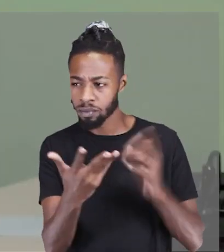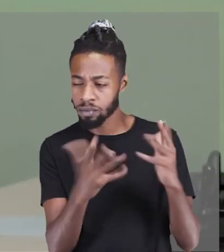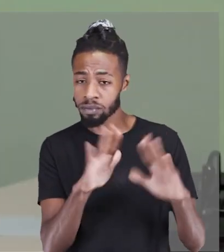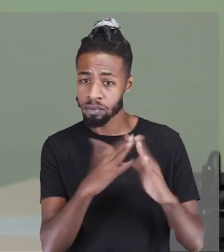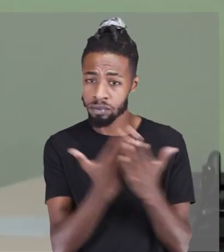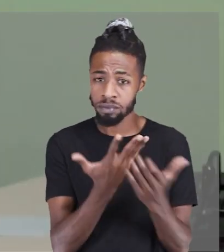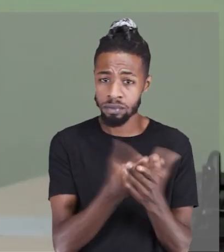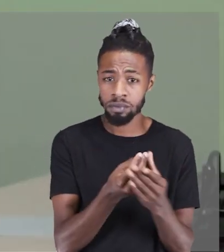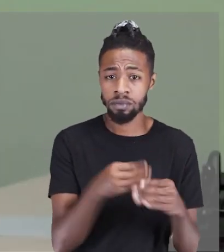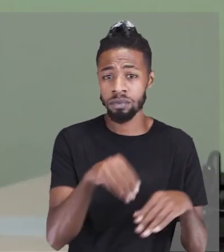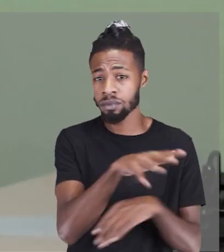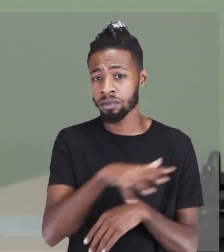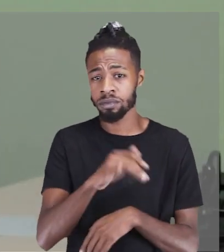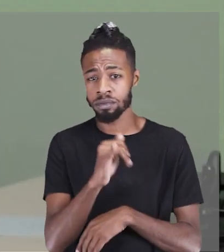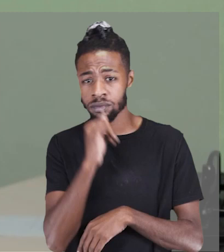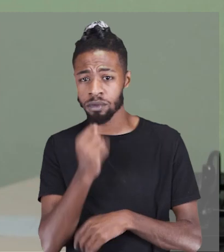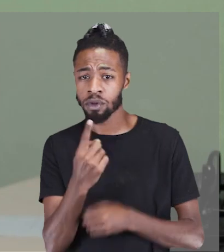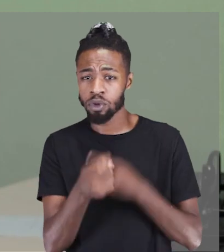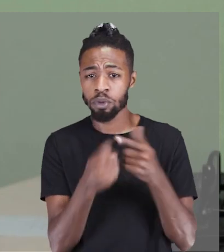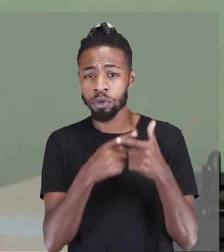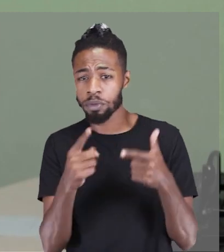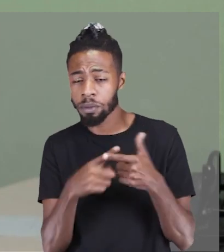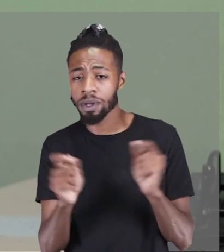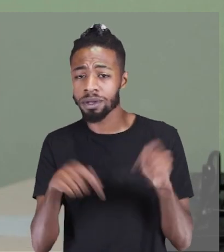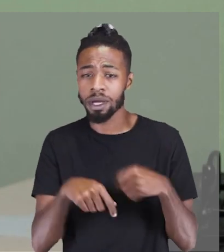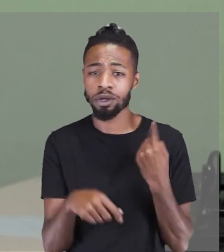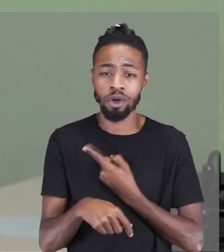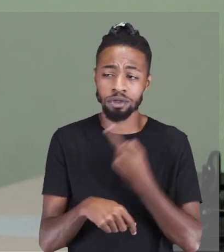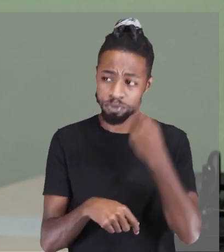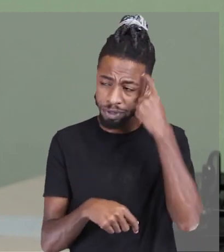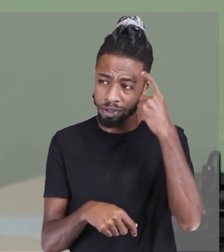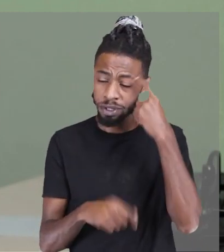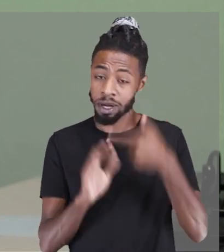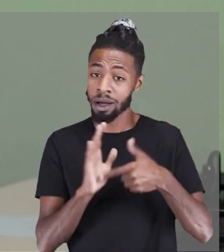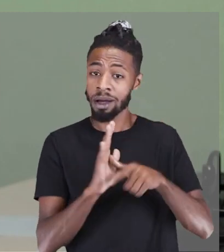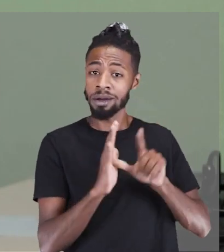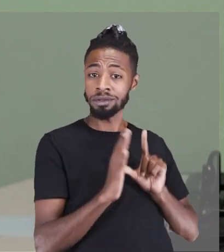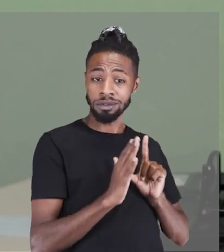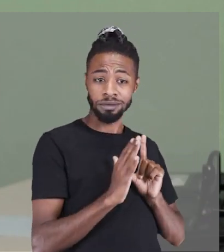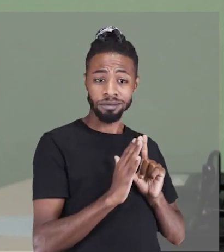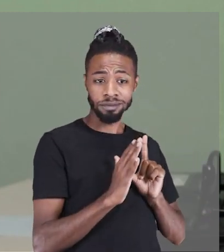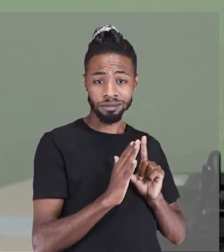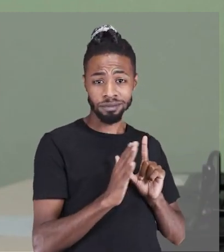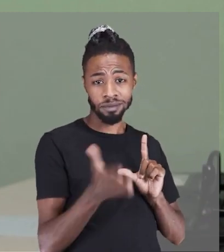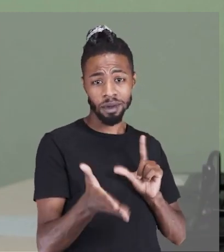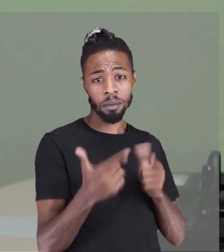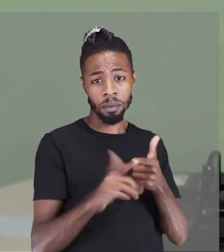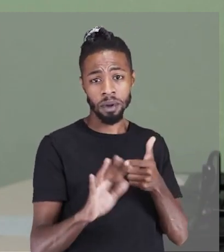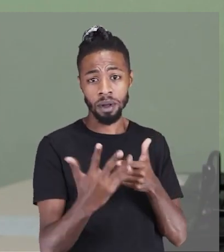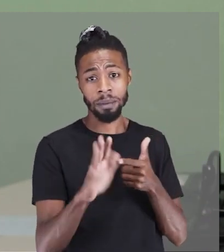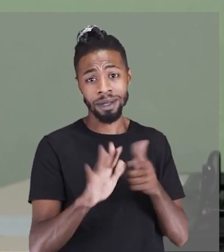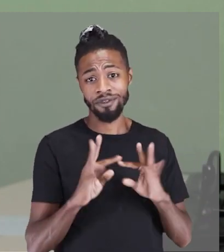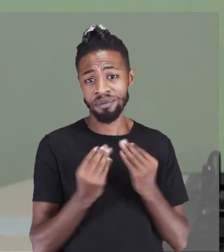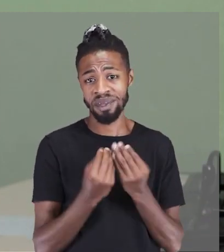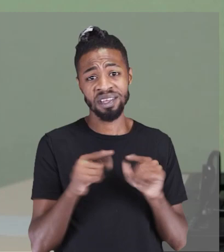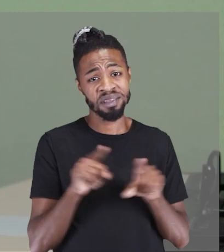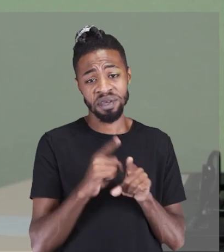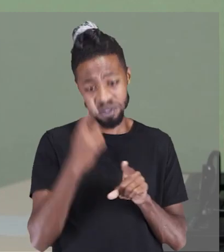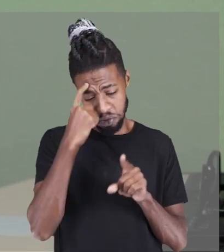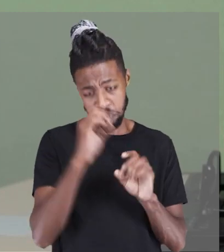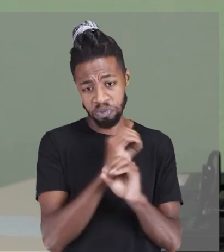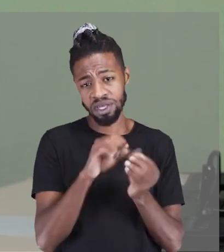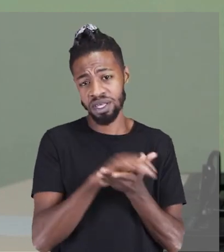situações que a gente vive dentro da escola, na verdade, são situações que a gente poderia ter pensado antes de chegar